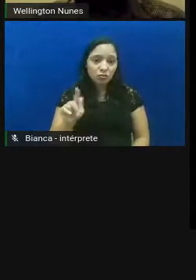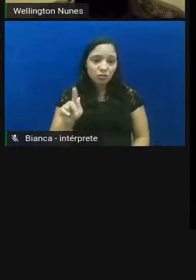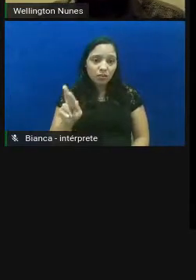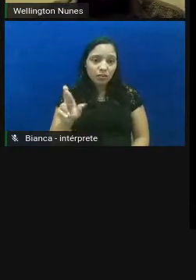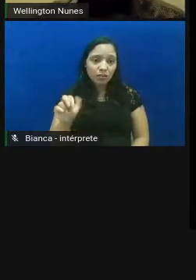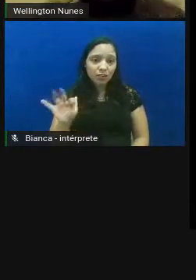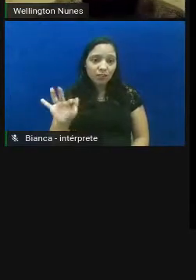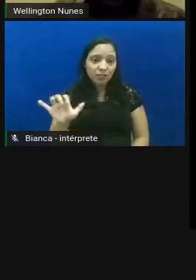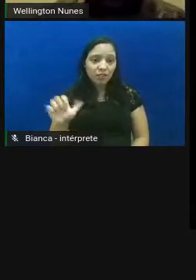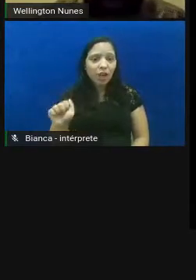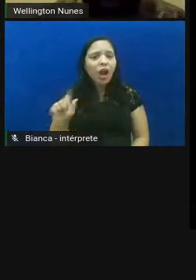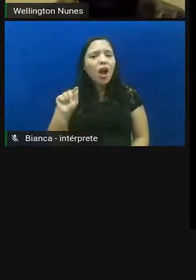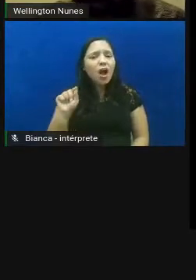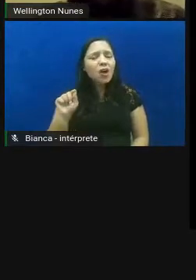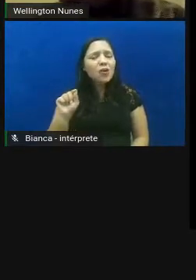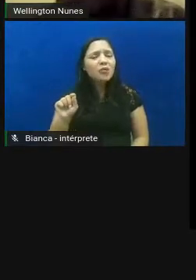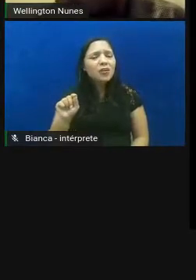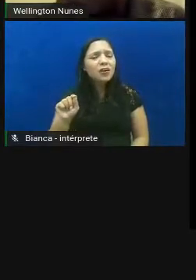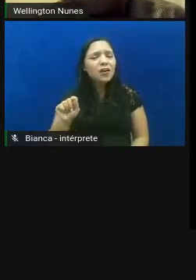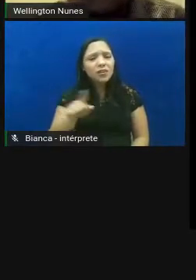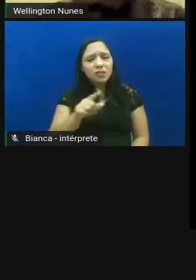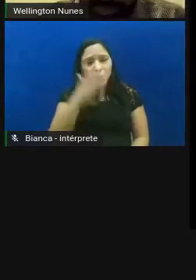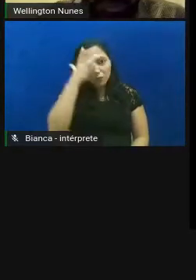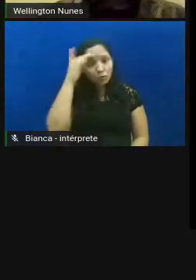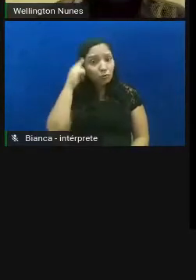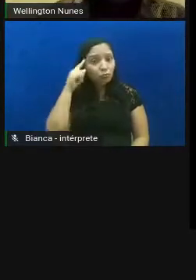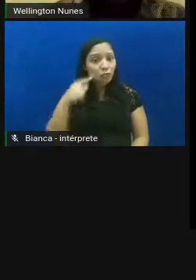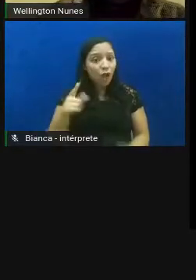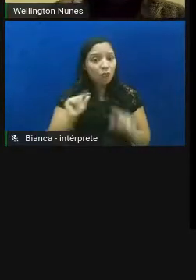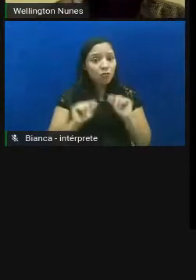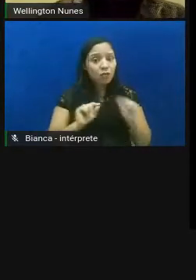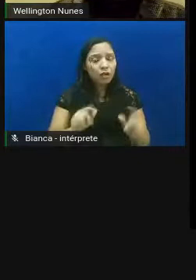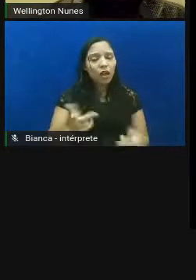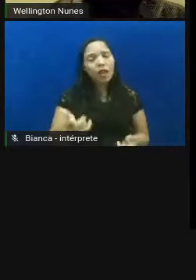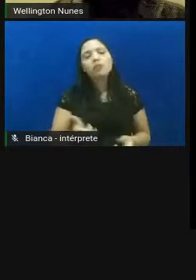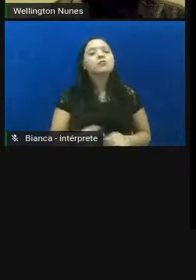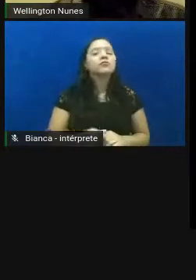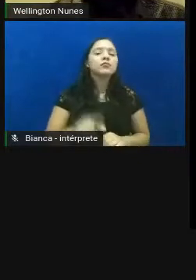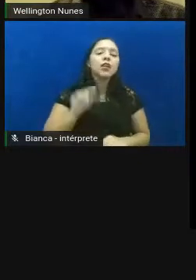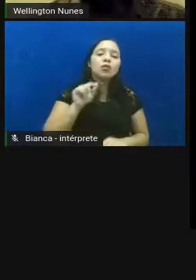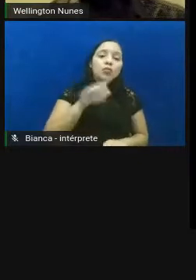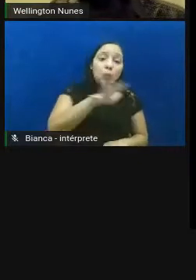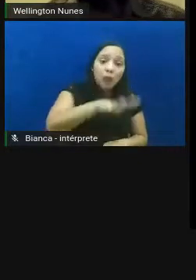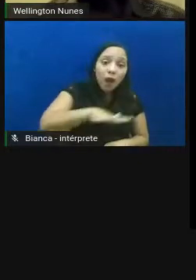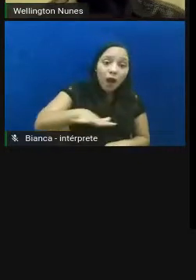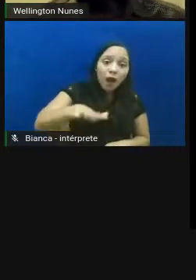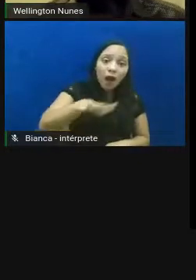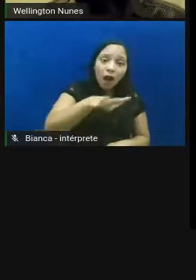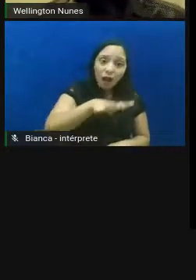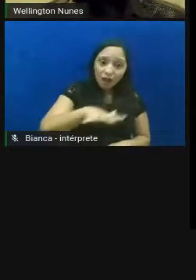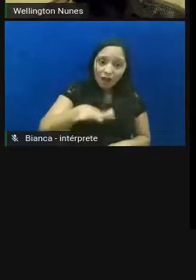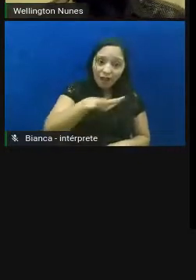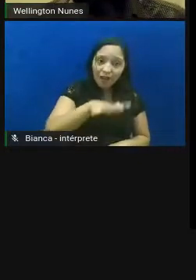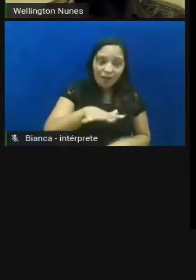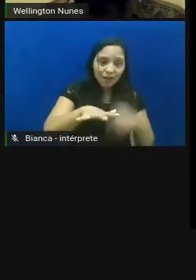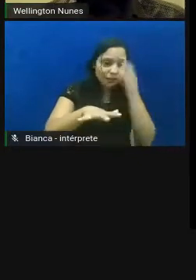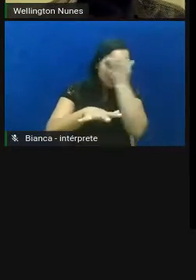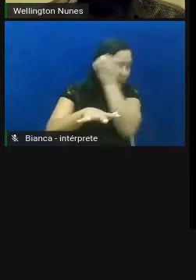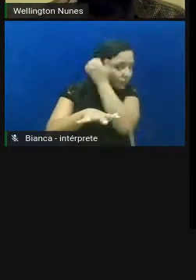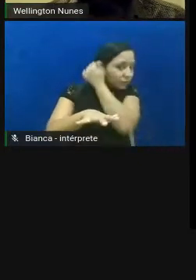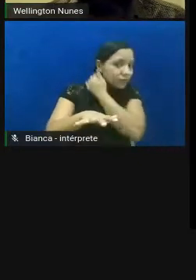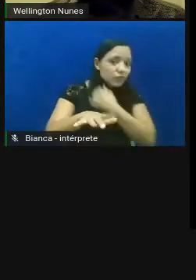bacia. O que é uma bacia hidrográfica, para quem não sabe? Bacia hidrográfica é uma área de contribuição, né, para